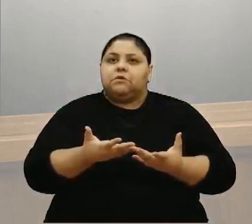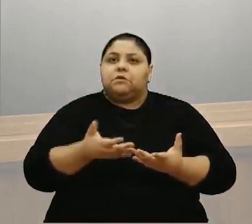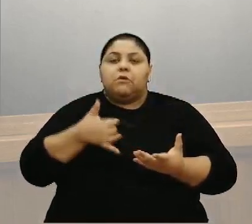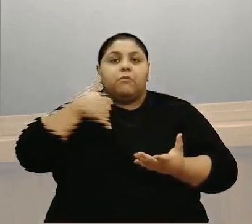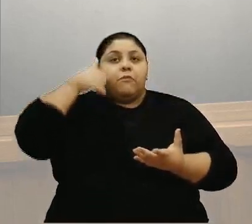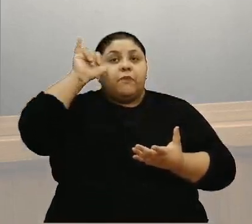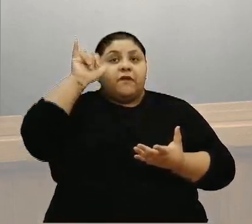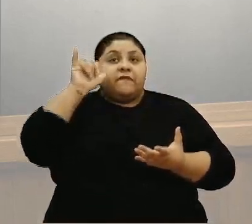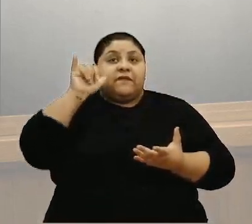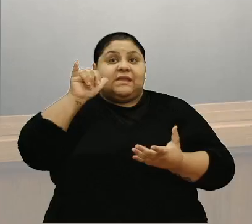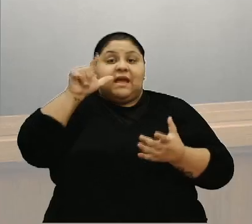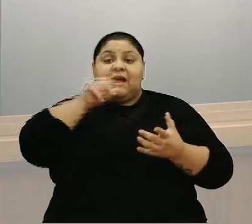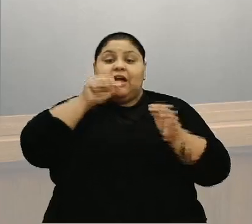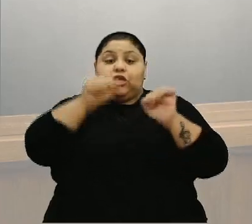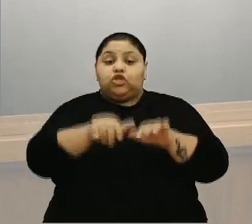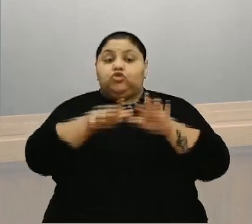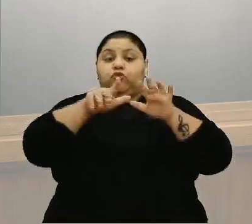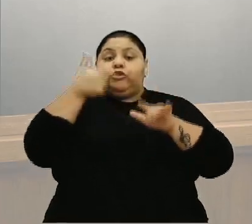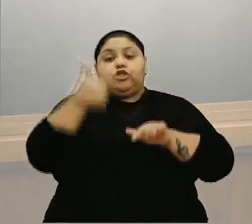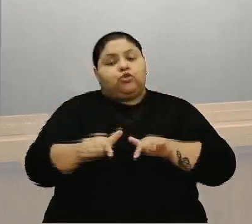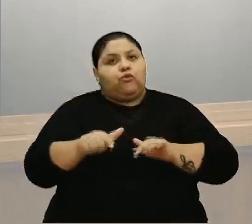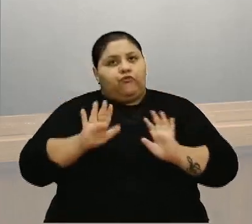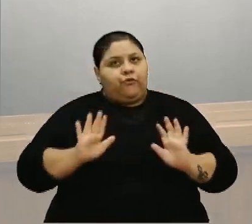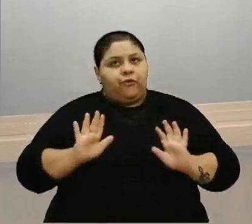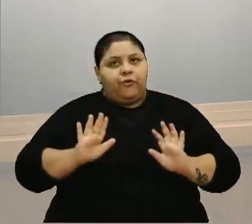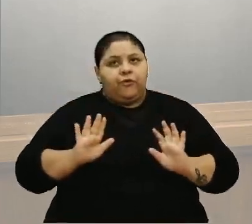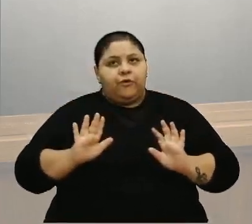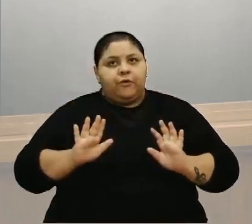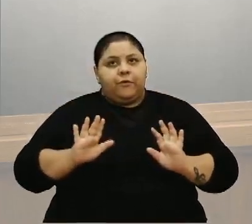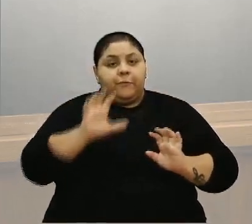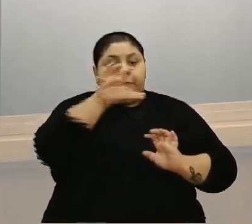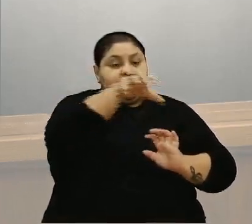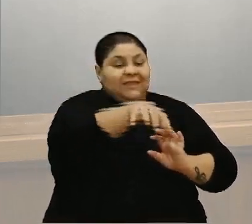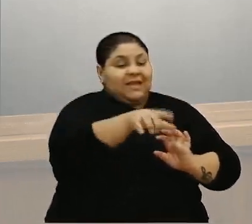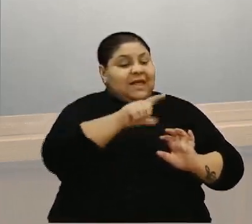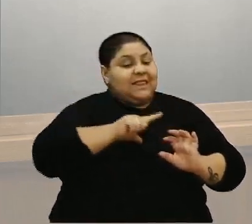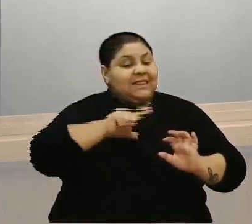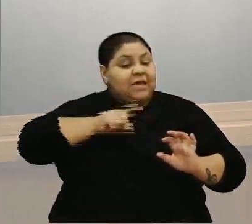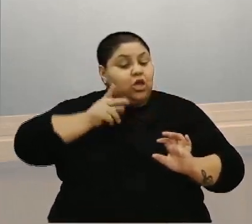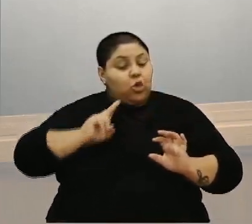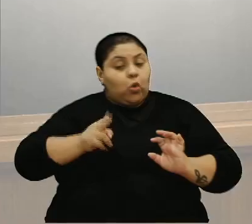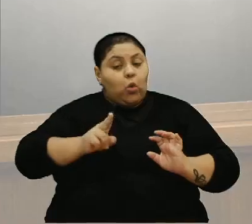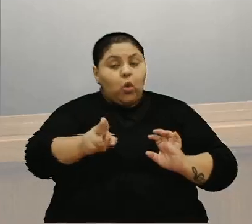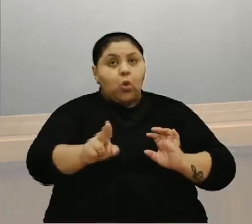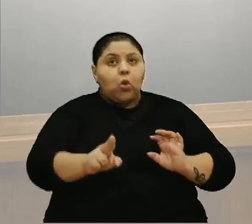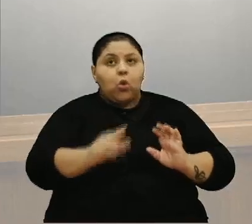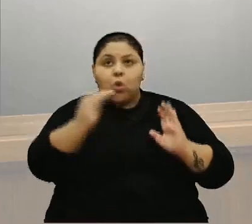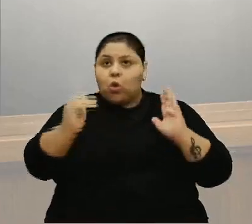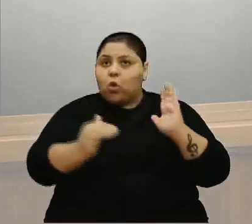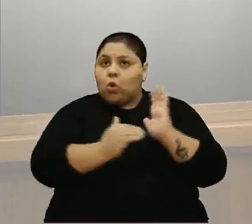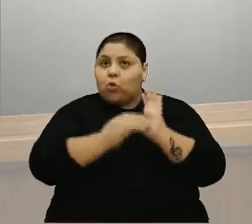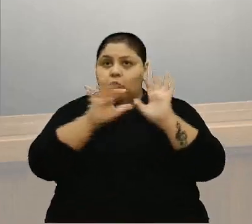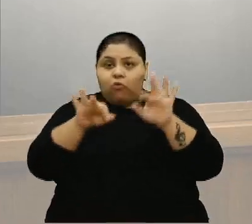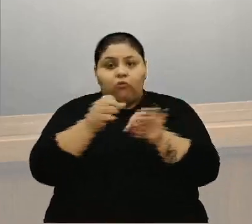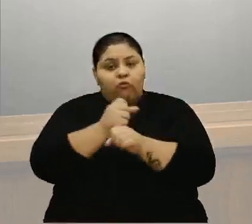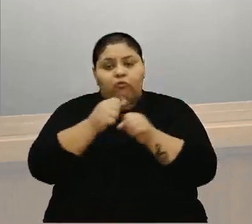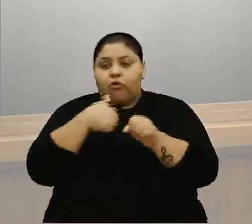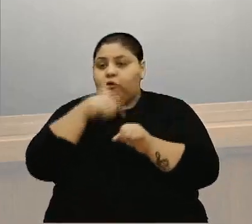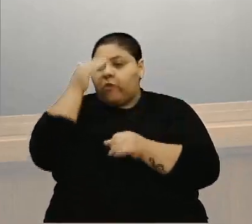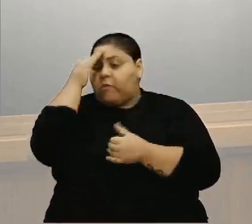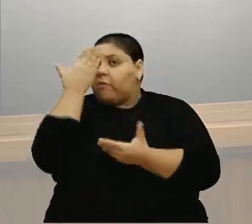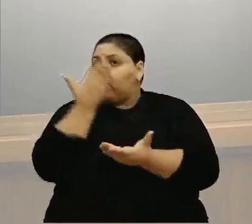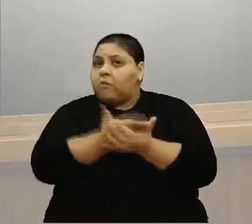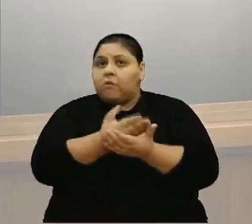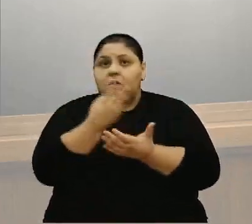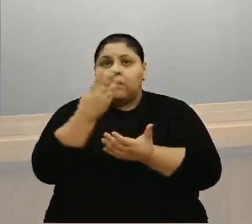para a próxima chuva? Então, este órgão, ele tem que continuar no mínimo até o fim do ano, acredito eu, por